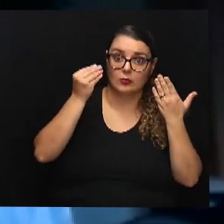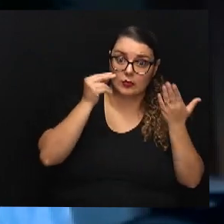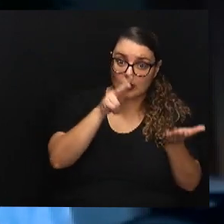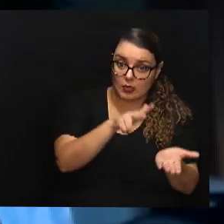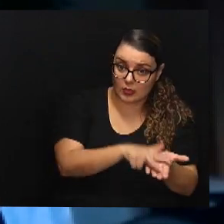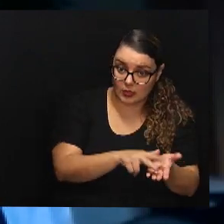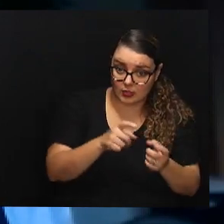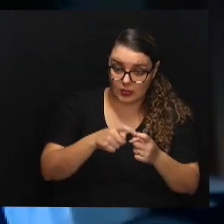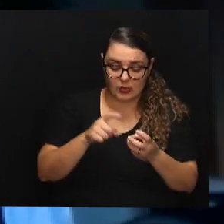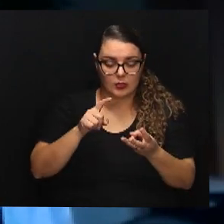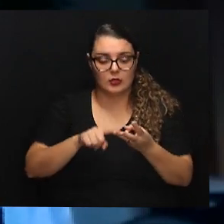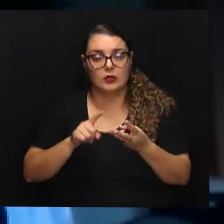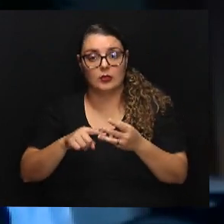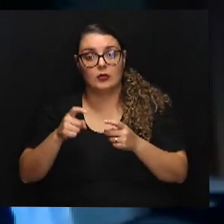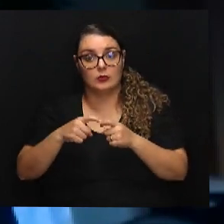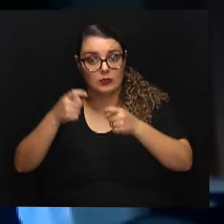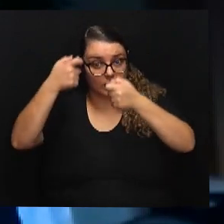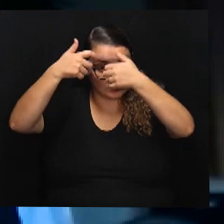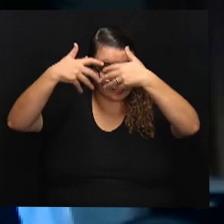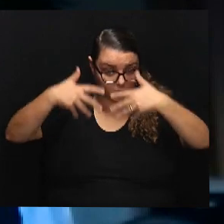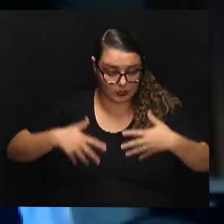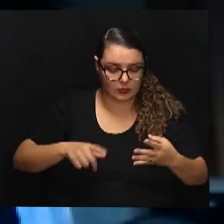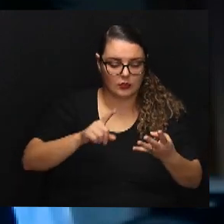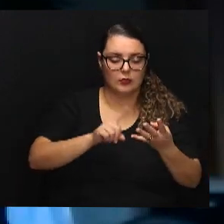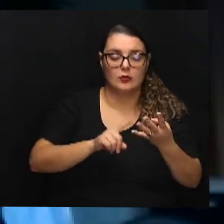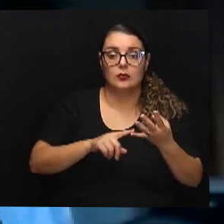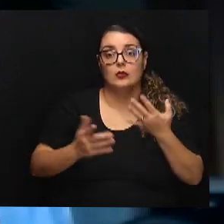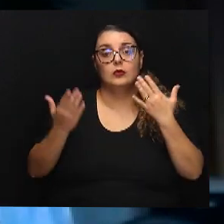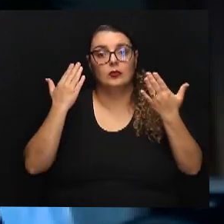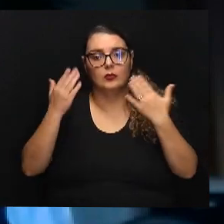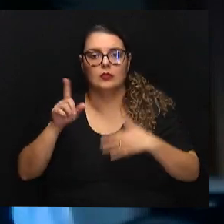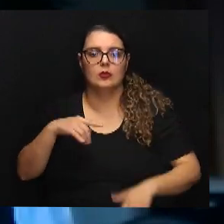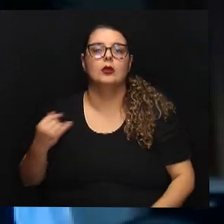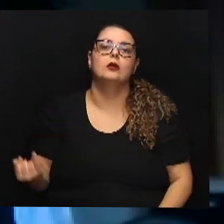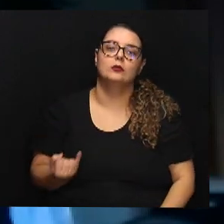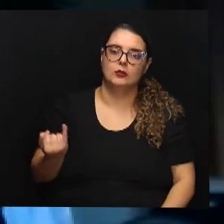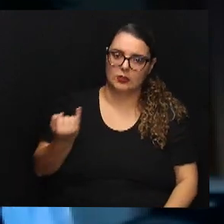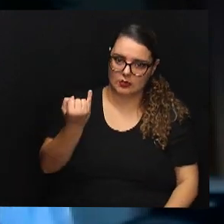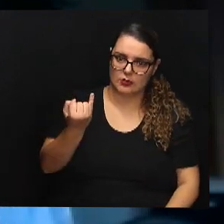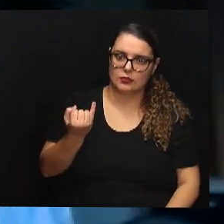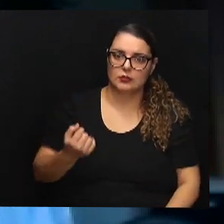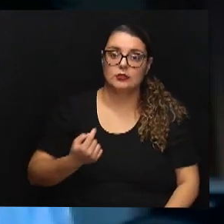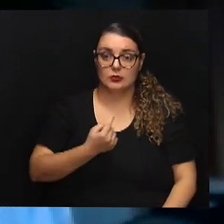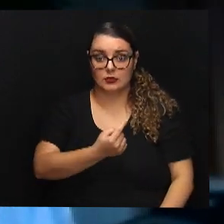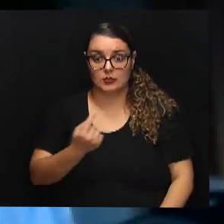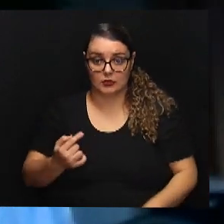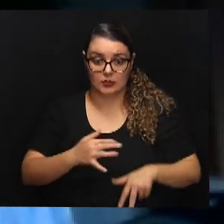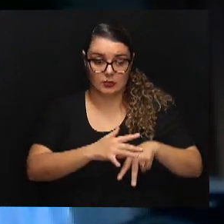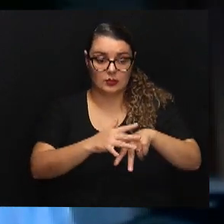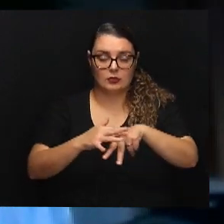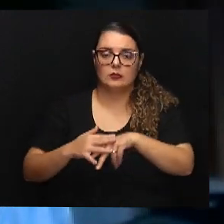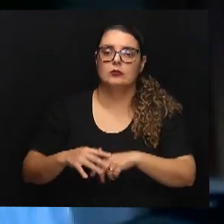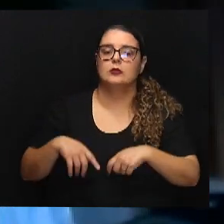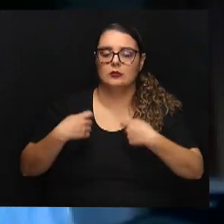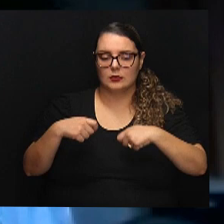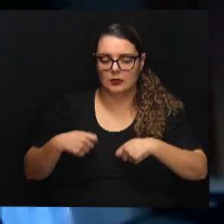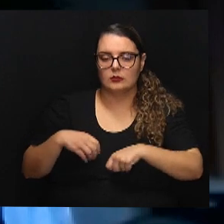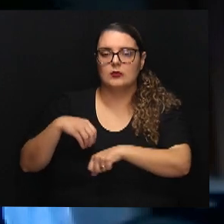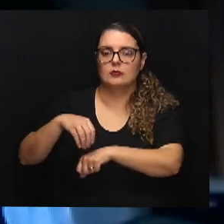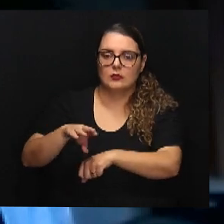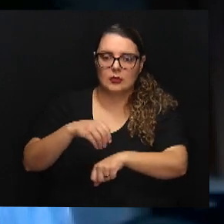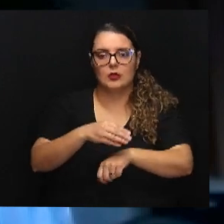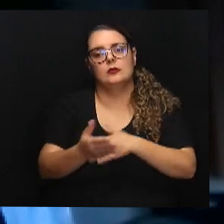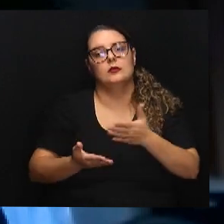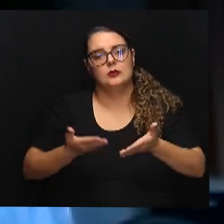médicos psiquiatras, médicos neurologistas, psicólogos, é muito importante. Então, cada paciente deve